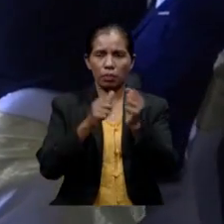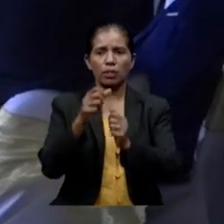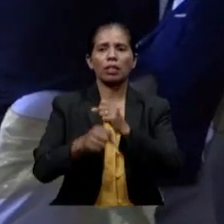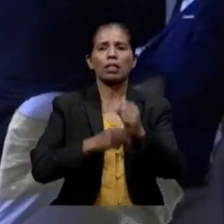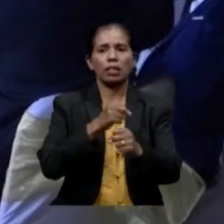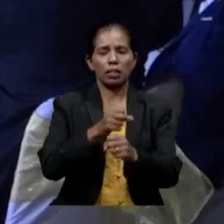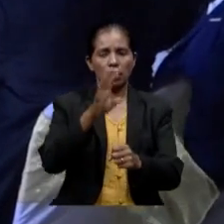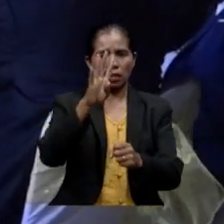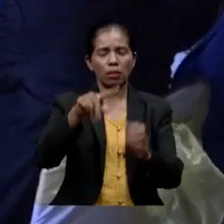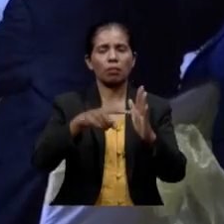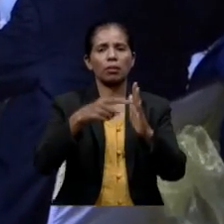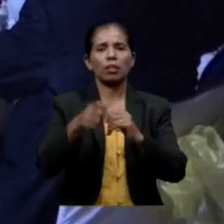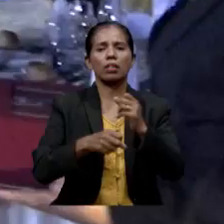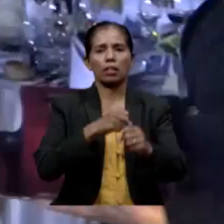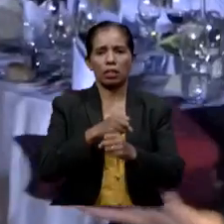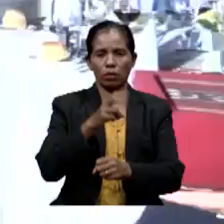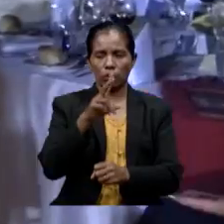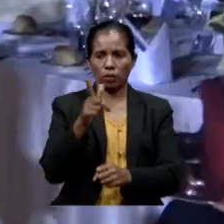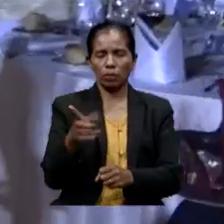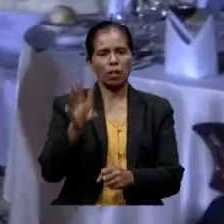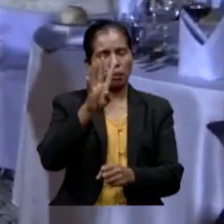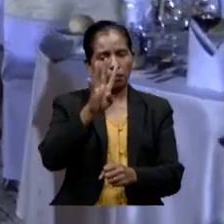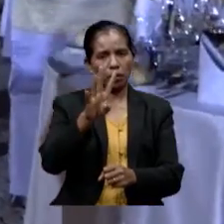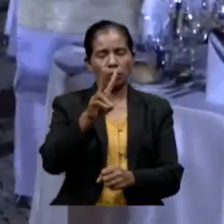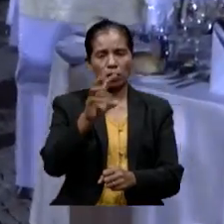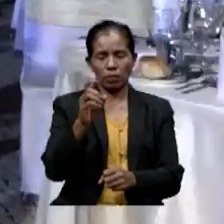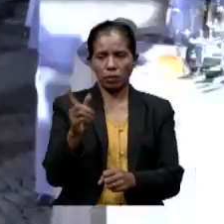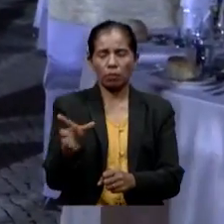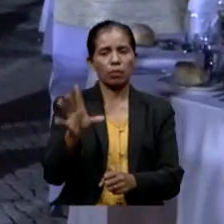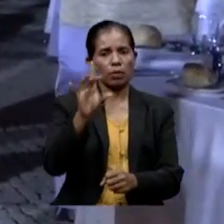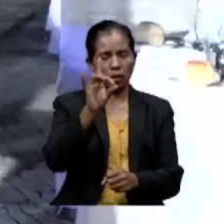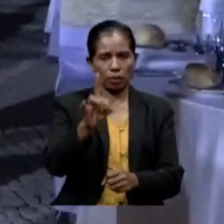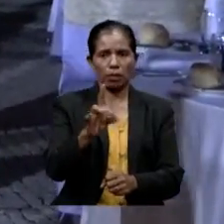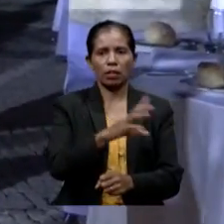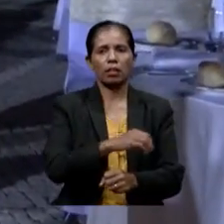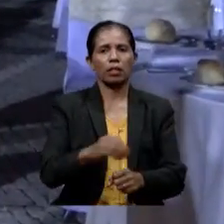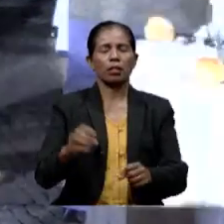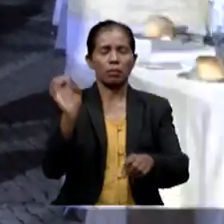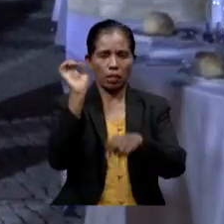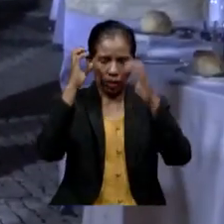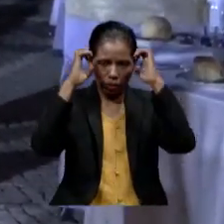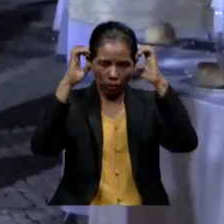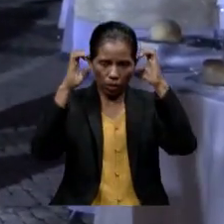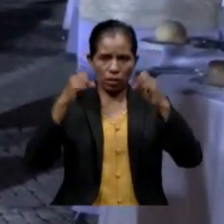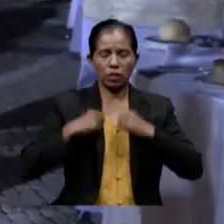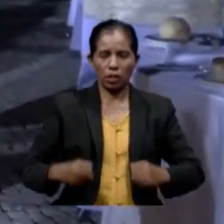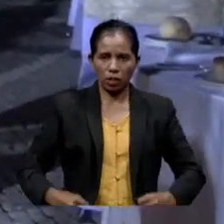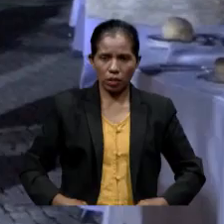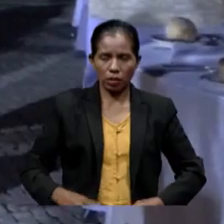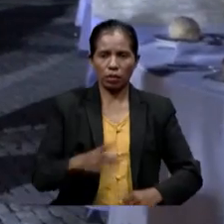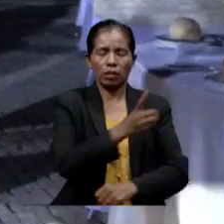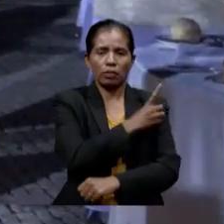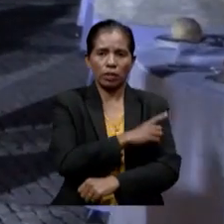Tinanhat, Hahu Hositina Ringrua Rua Nulo Singhat, Ringrua Rua Nulo Singualum, e o setor educação, saúde, defesa